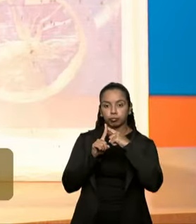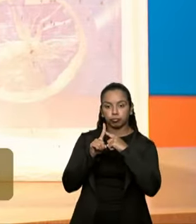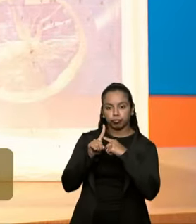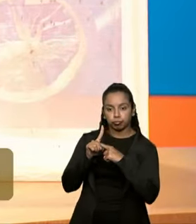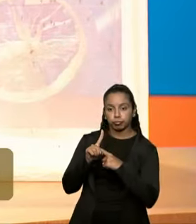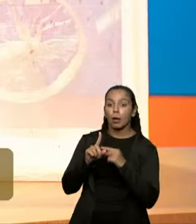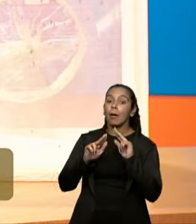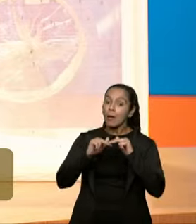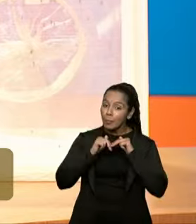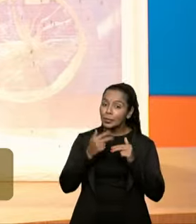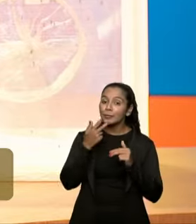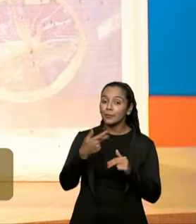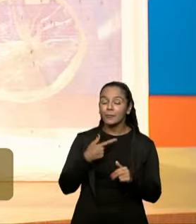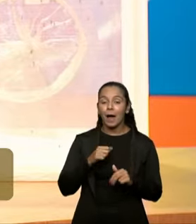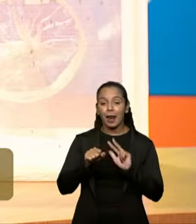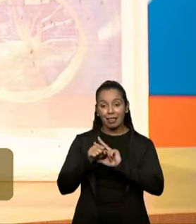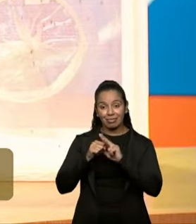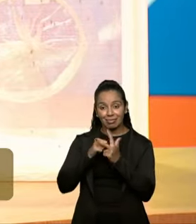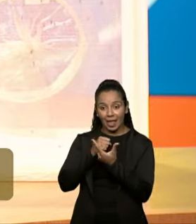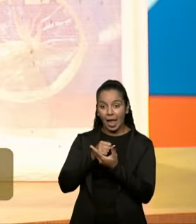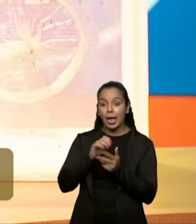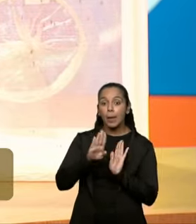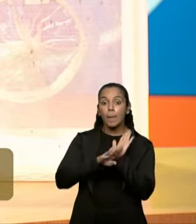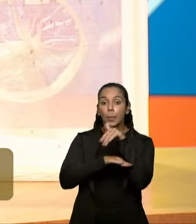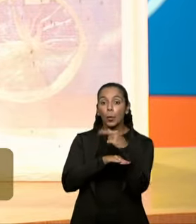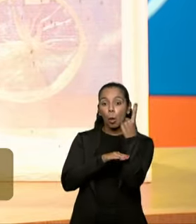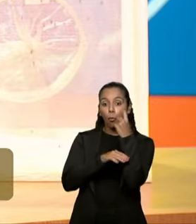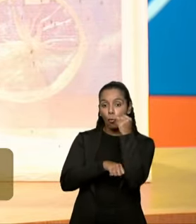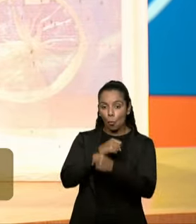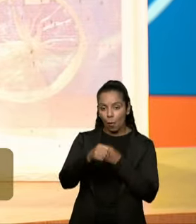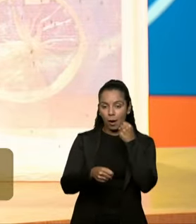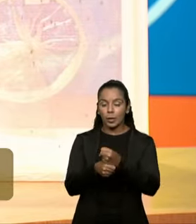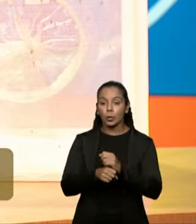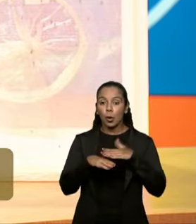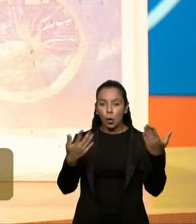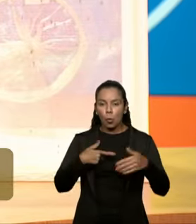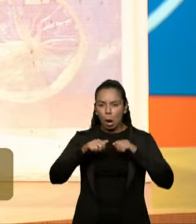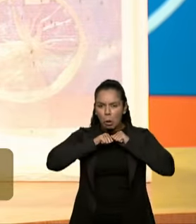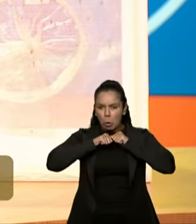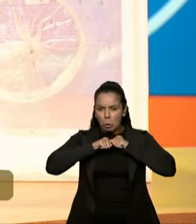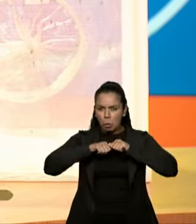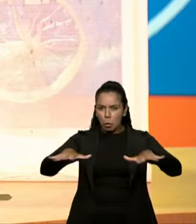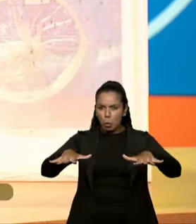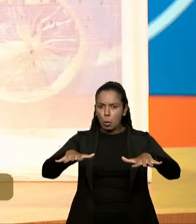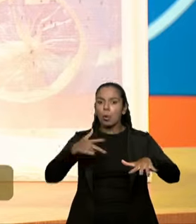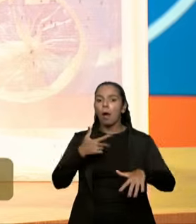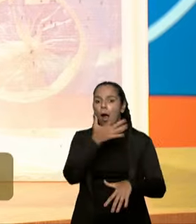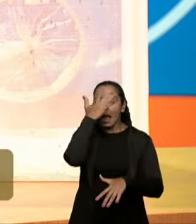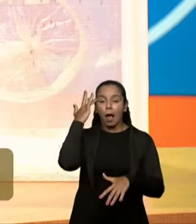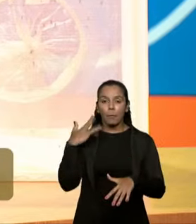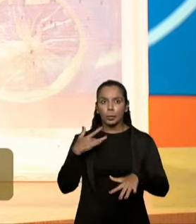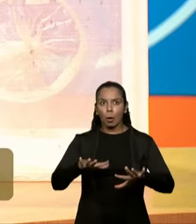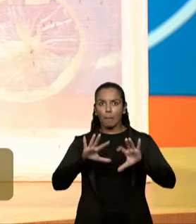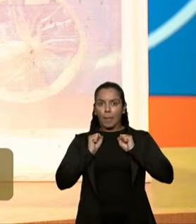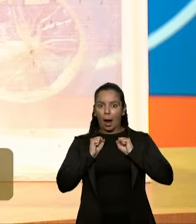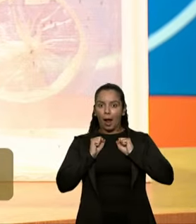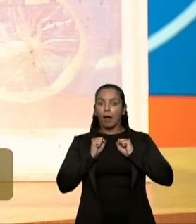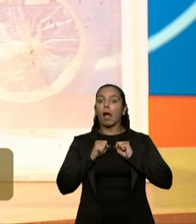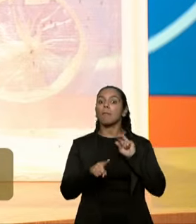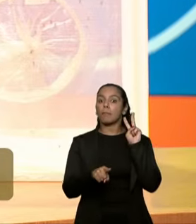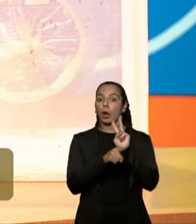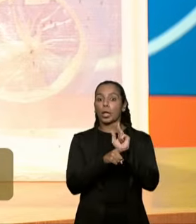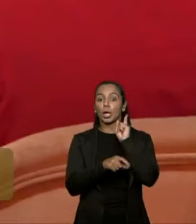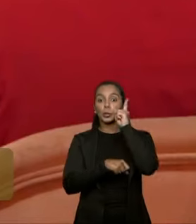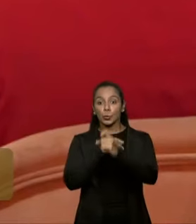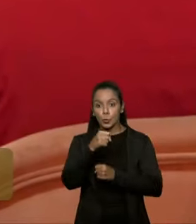pula ano. Porque se você, normalmente você tem uma epidemia forte num ano, as pessoas ficam protegidas ali, né? E